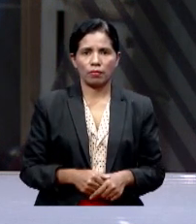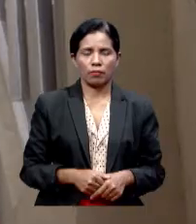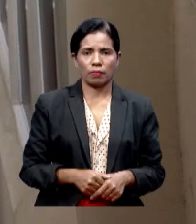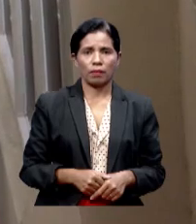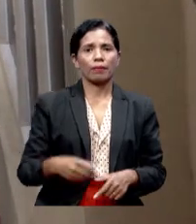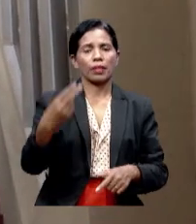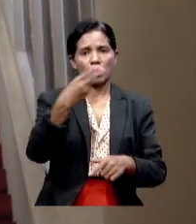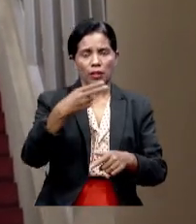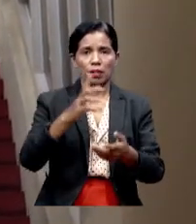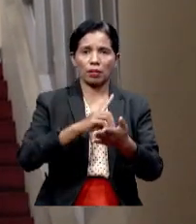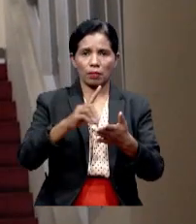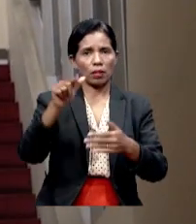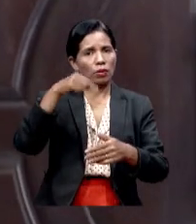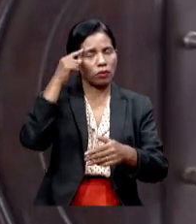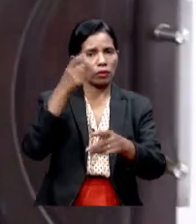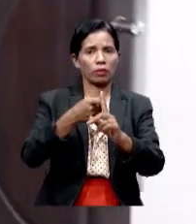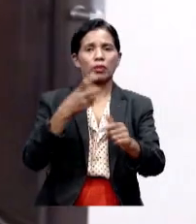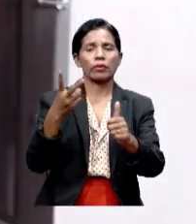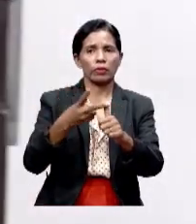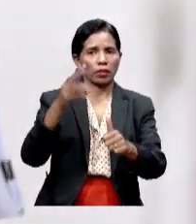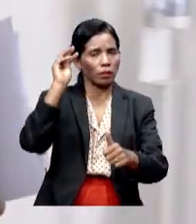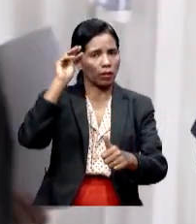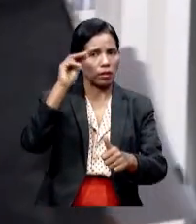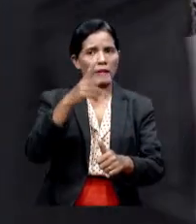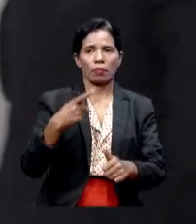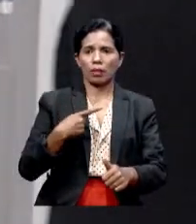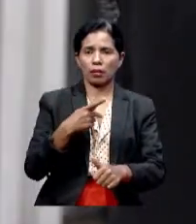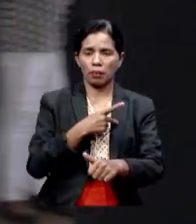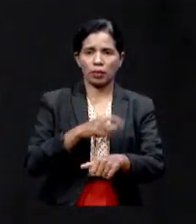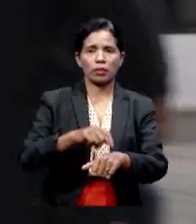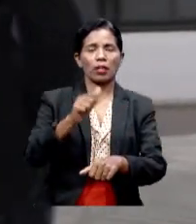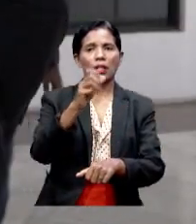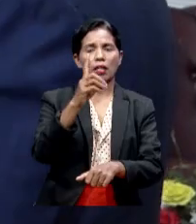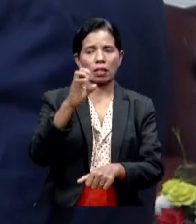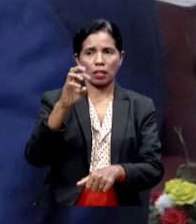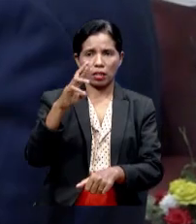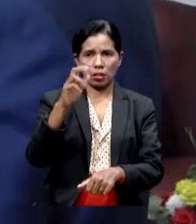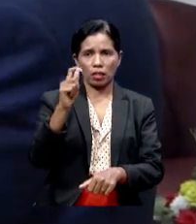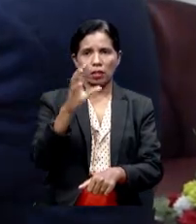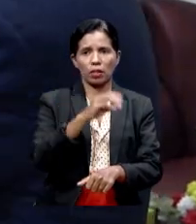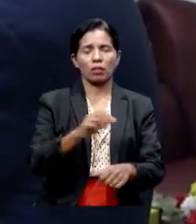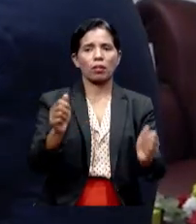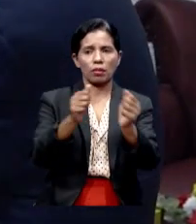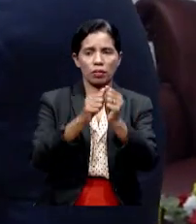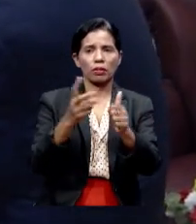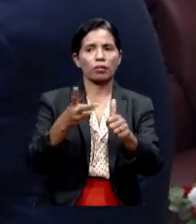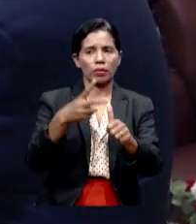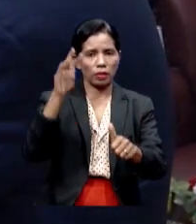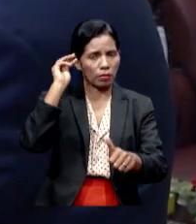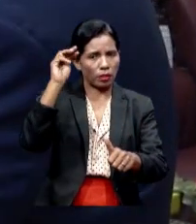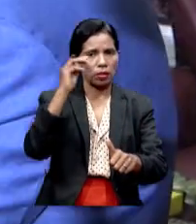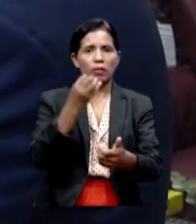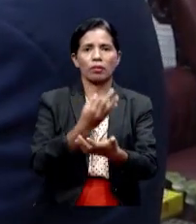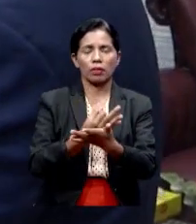Quinta semana nei governo li Rusi vice-ministro assunto parlamentar Adérito Hugo da Costa acompanha Rusi vice-ministro